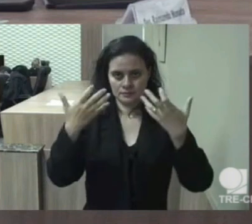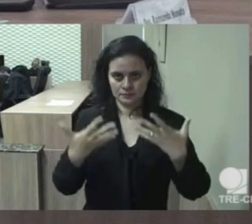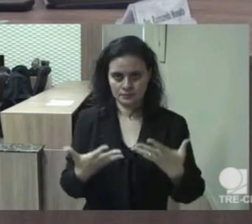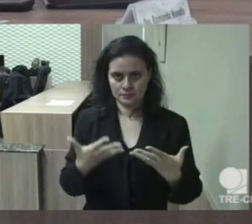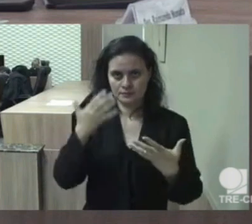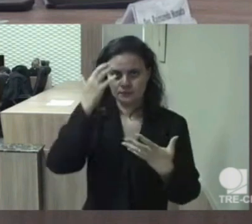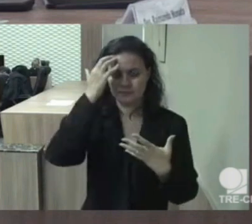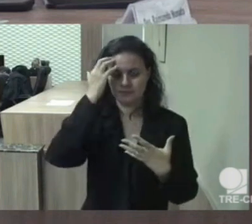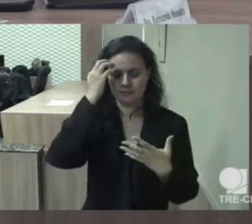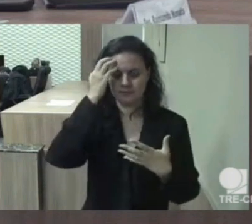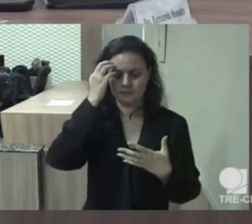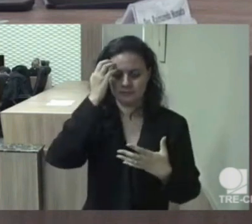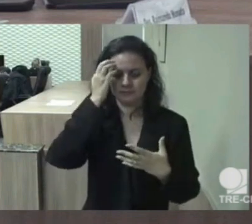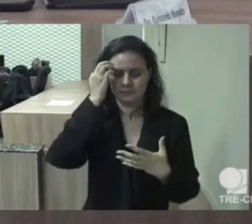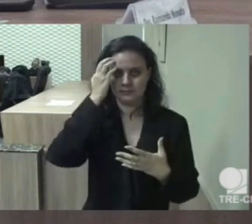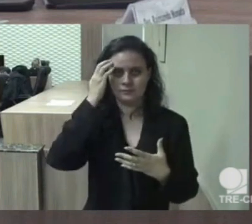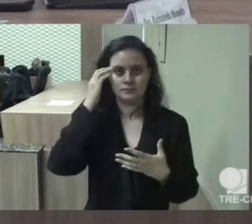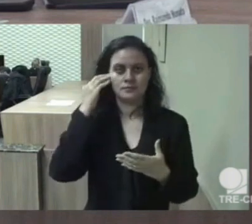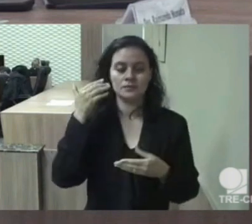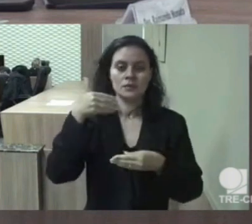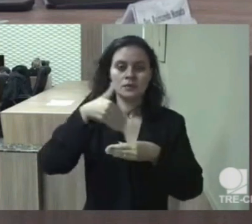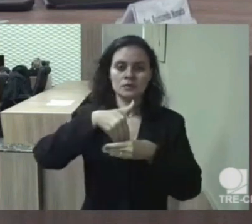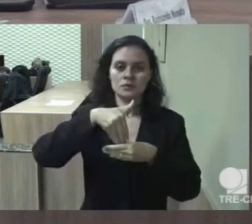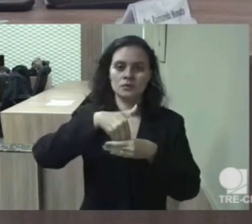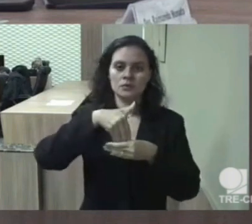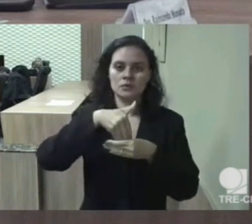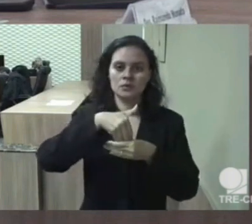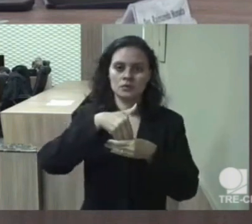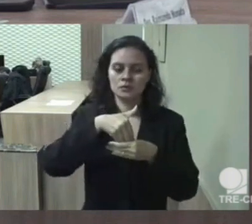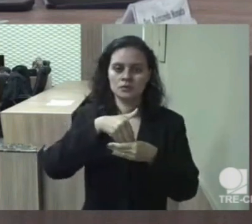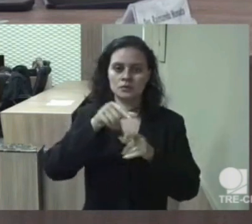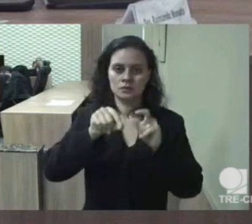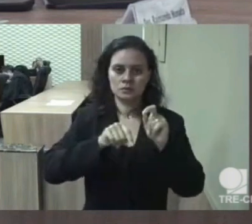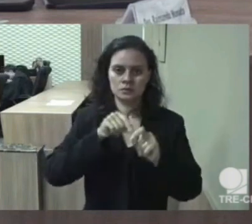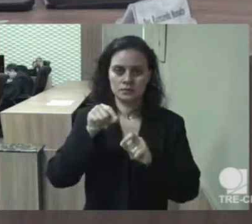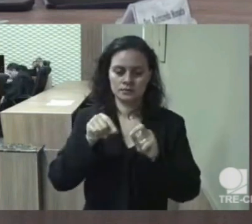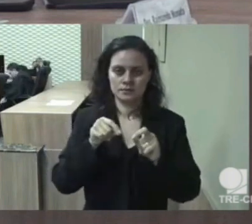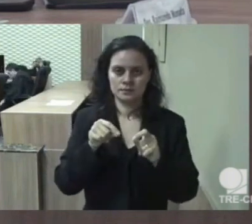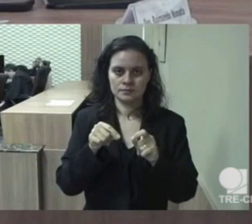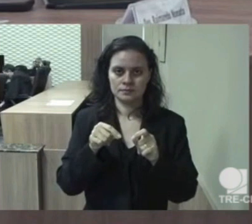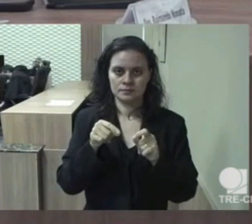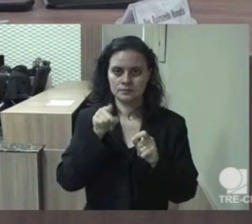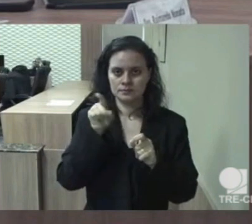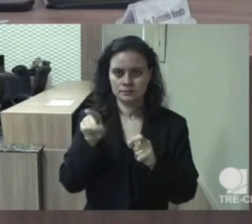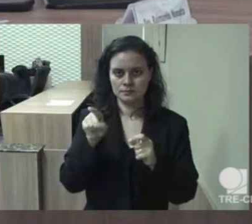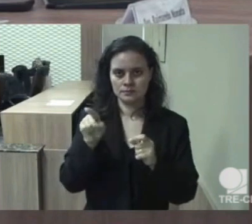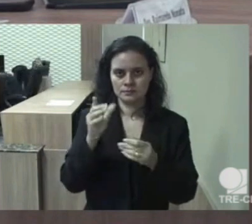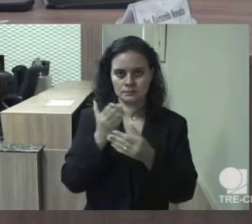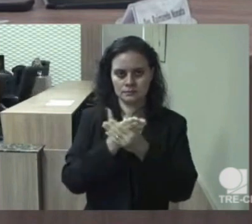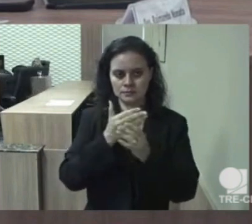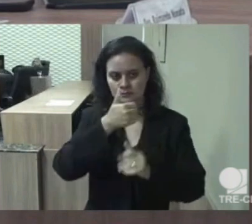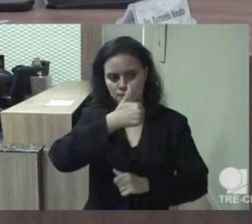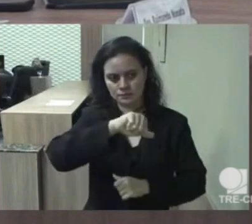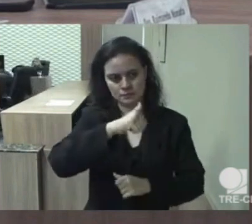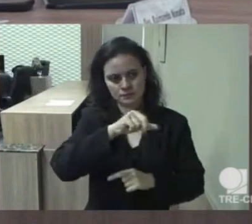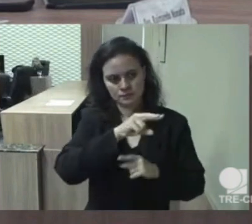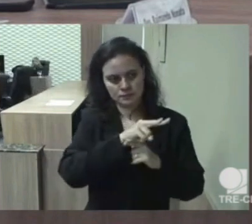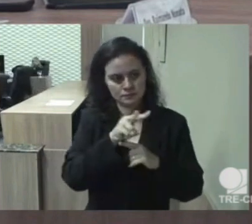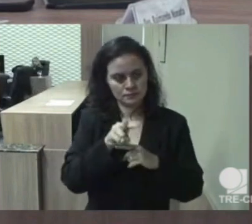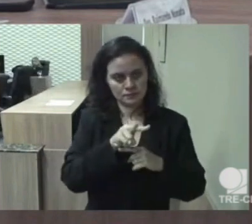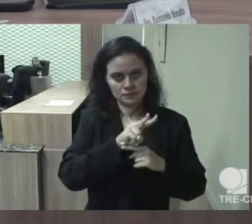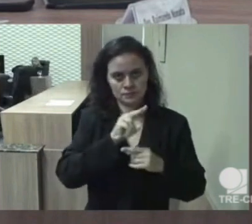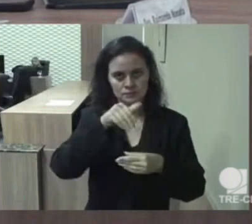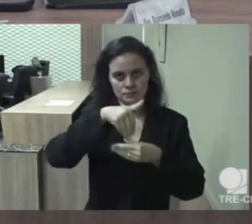isto, eu voto no sentido de que a ação de investigação